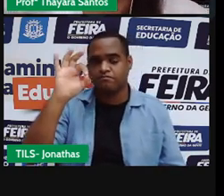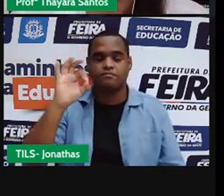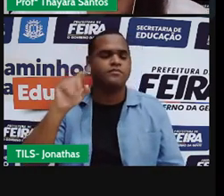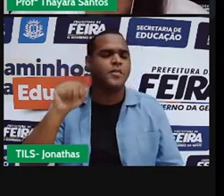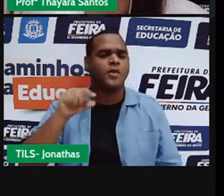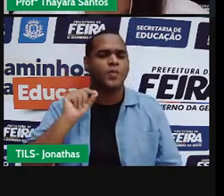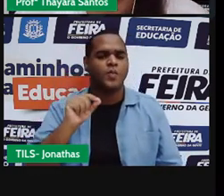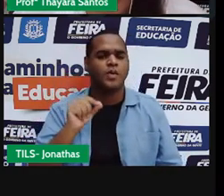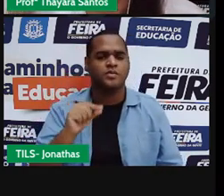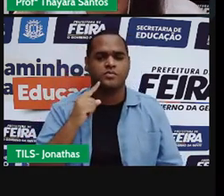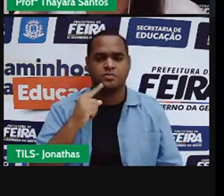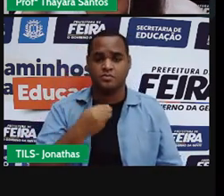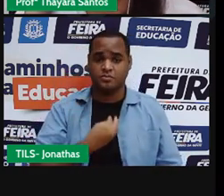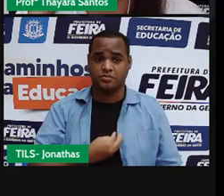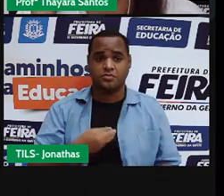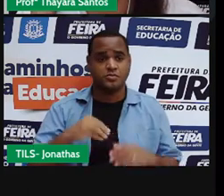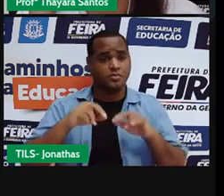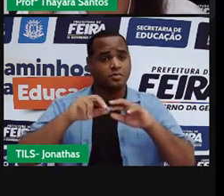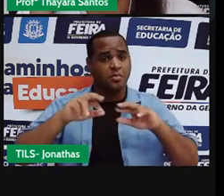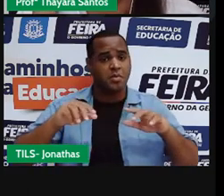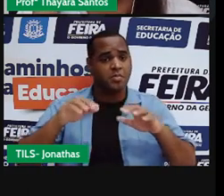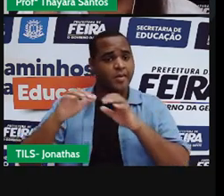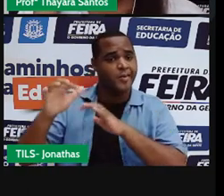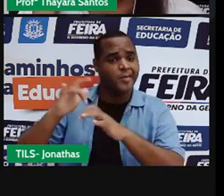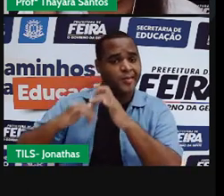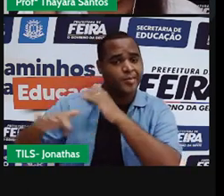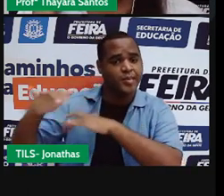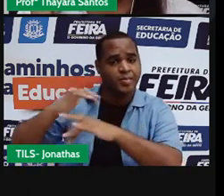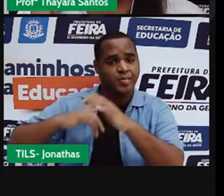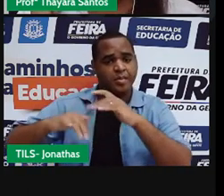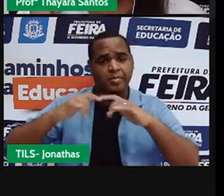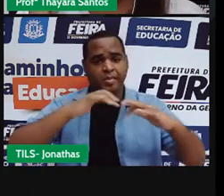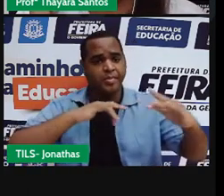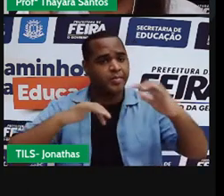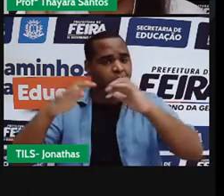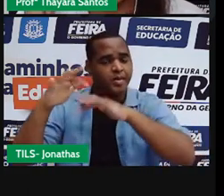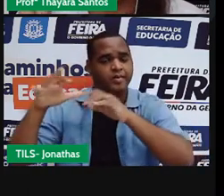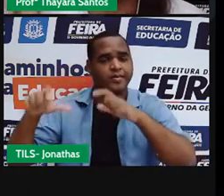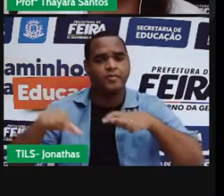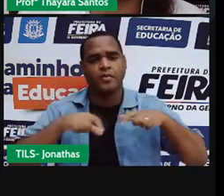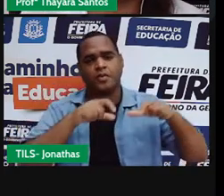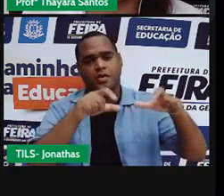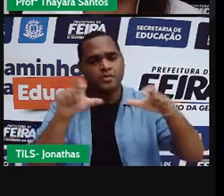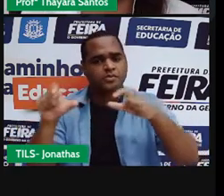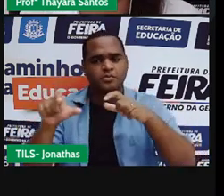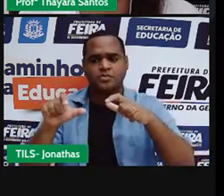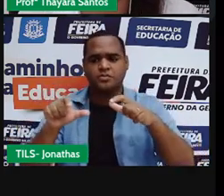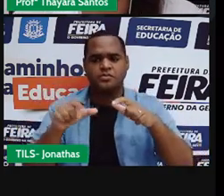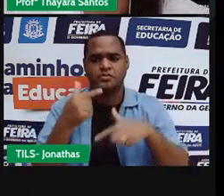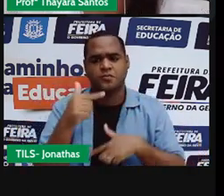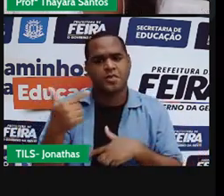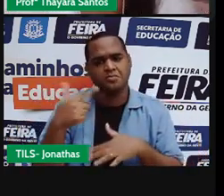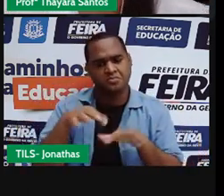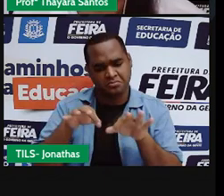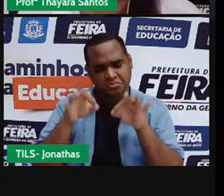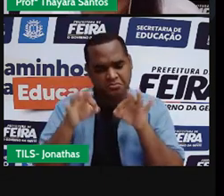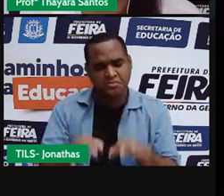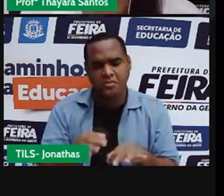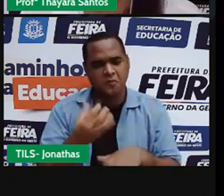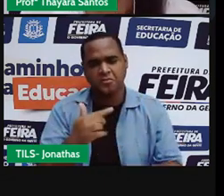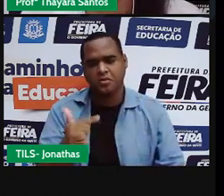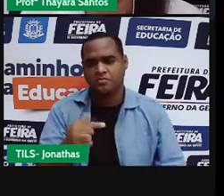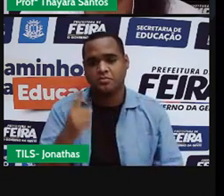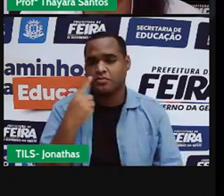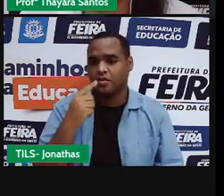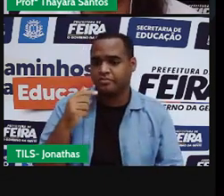eles estão super agitados, eles estão aí se movendo para todos os lados. E eu não tenho mais uma forma fixa, eles estão aí se